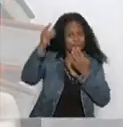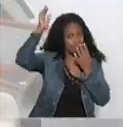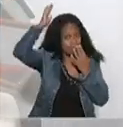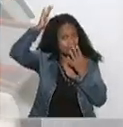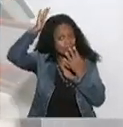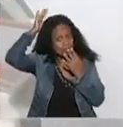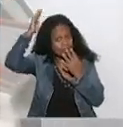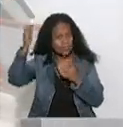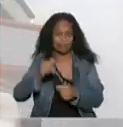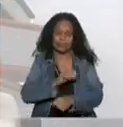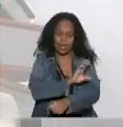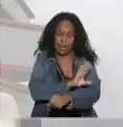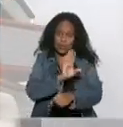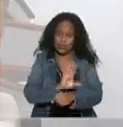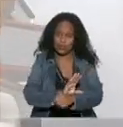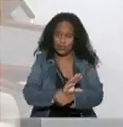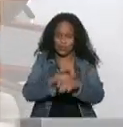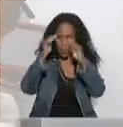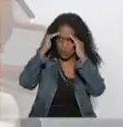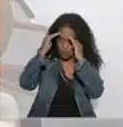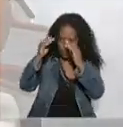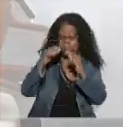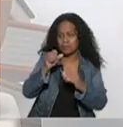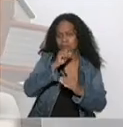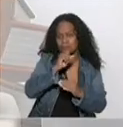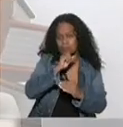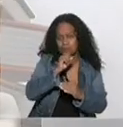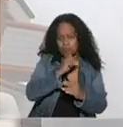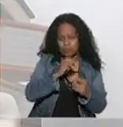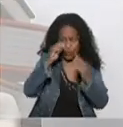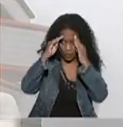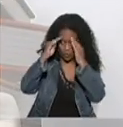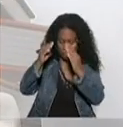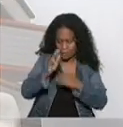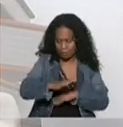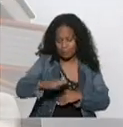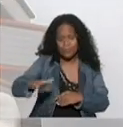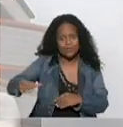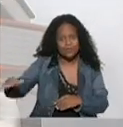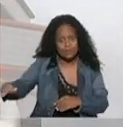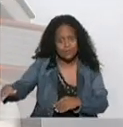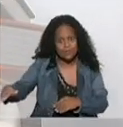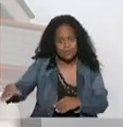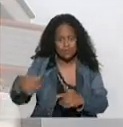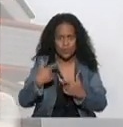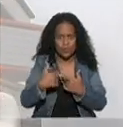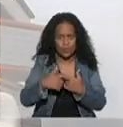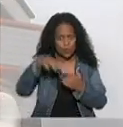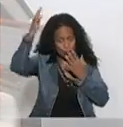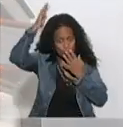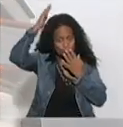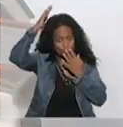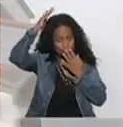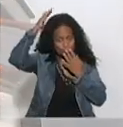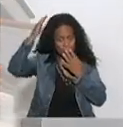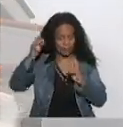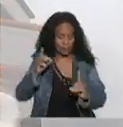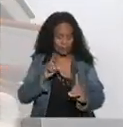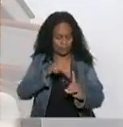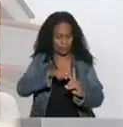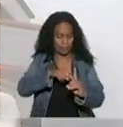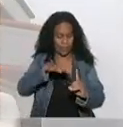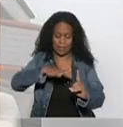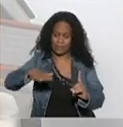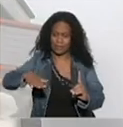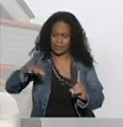crianças, e uma série de valores, os mutirões, né? Muito. E a escolha do nome, o nome